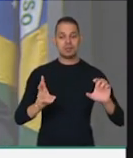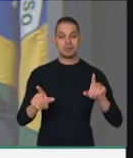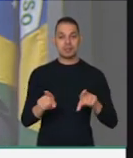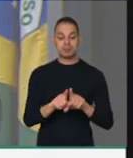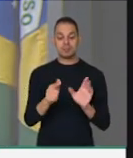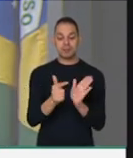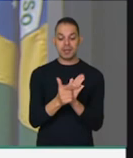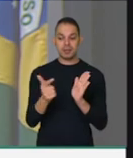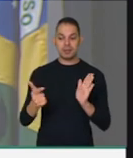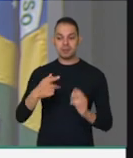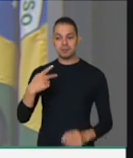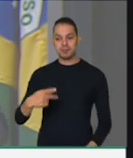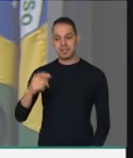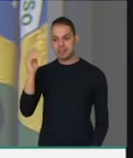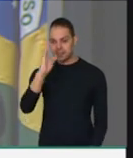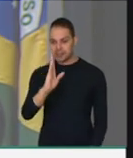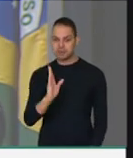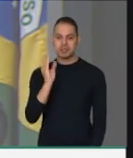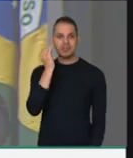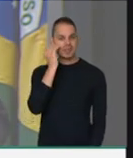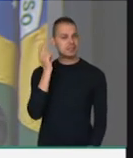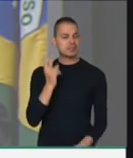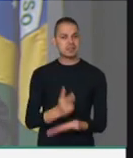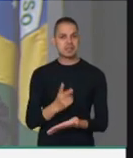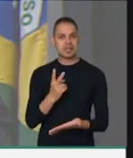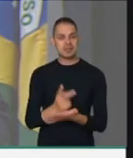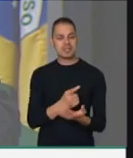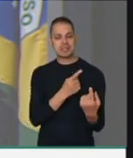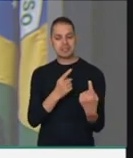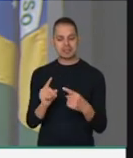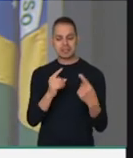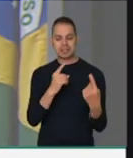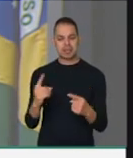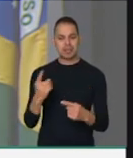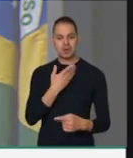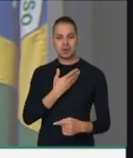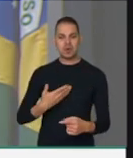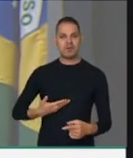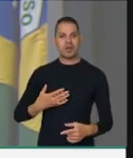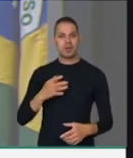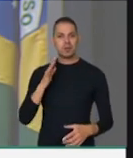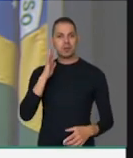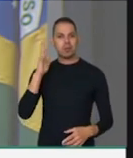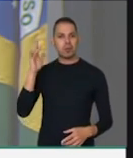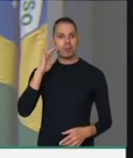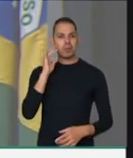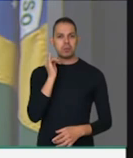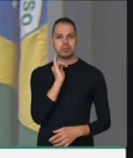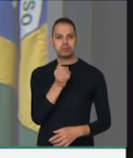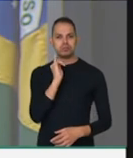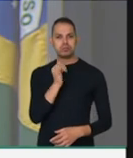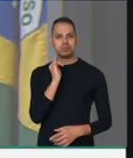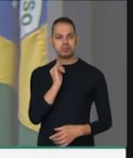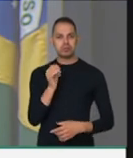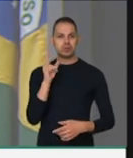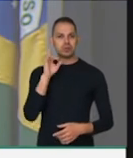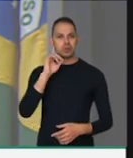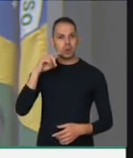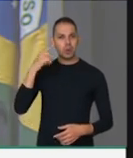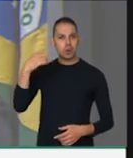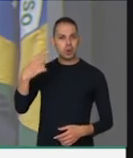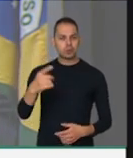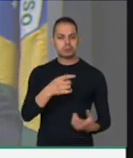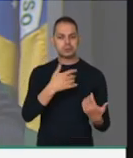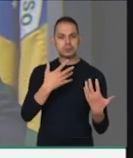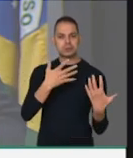brasileira que tenta a todo momento atacar o governo criando narrativas diariamente para poder